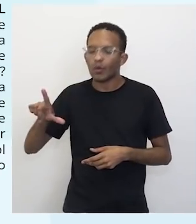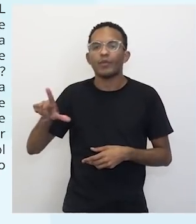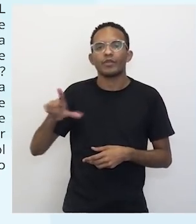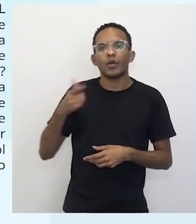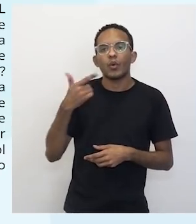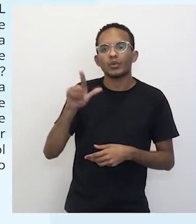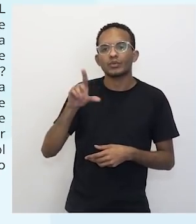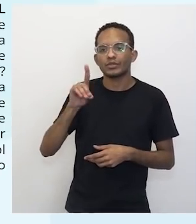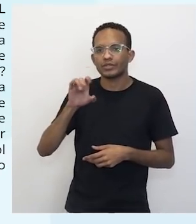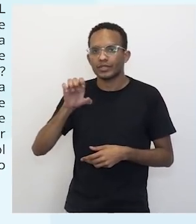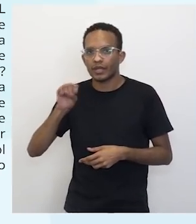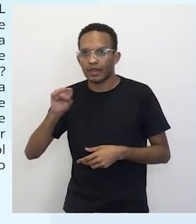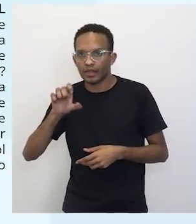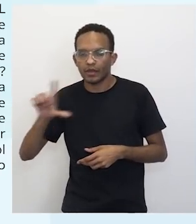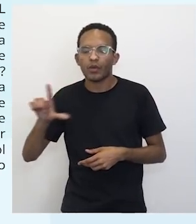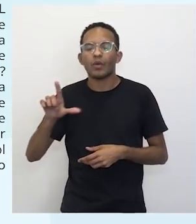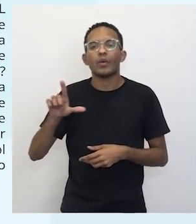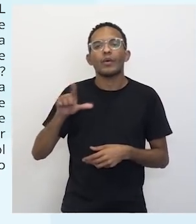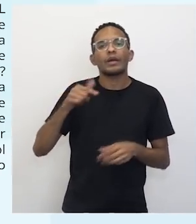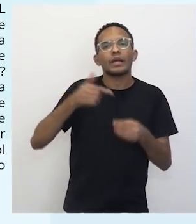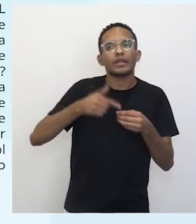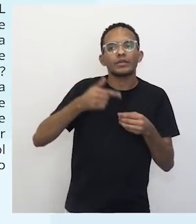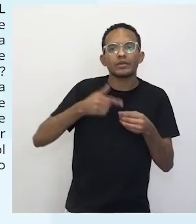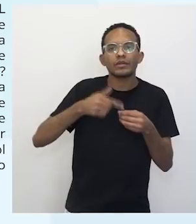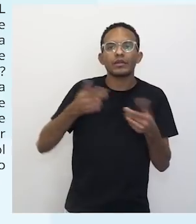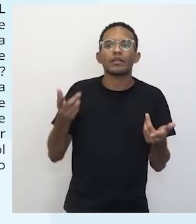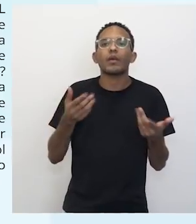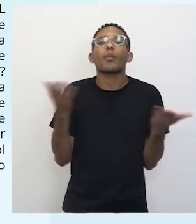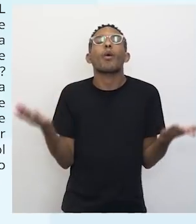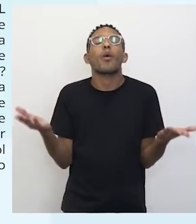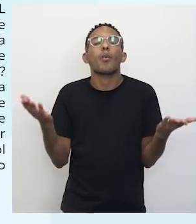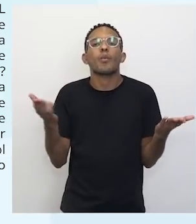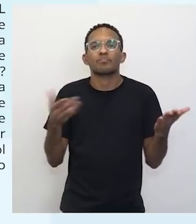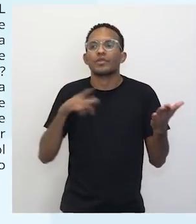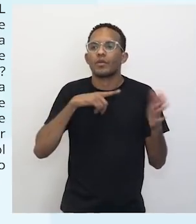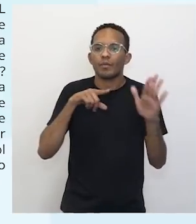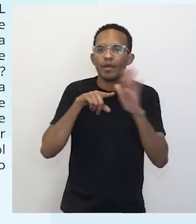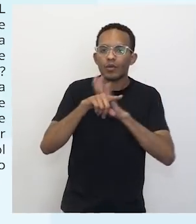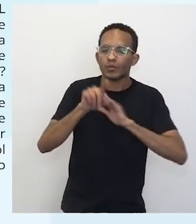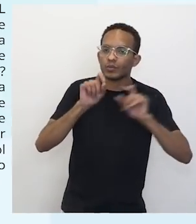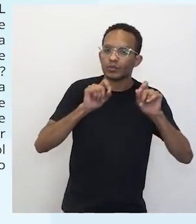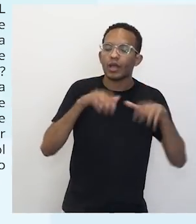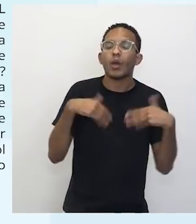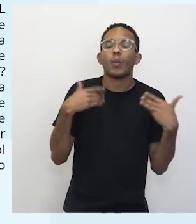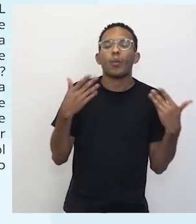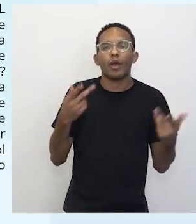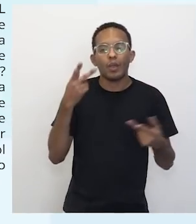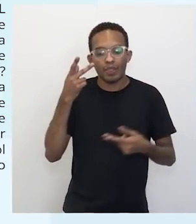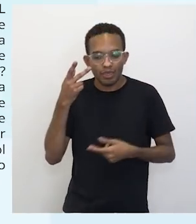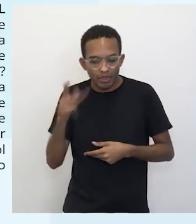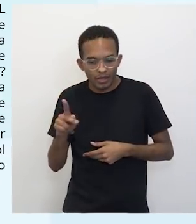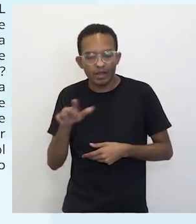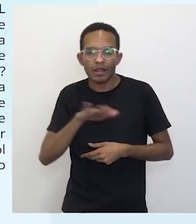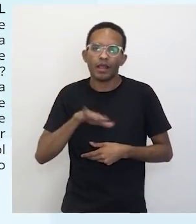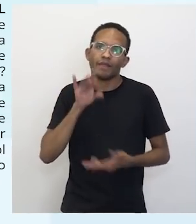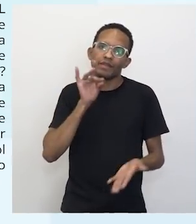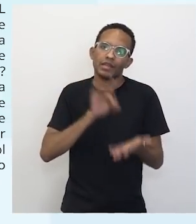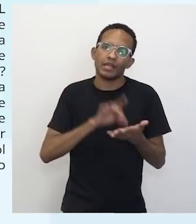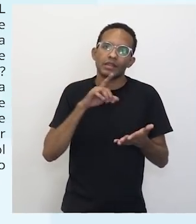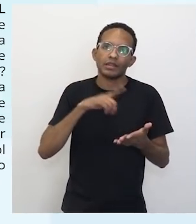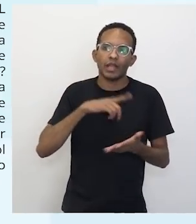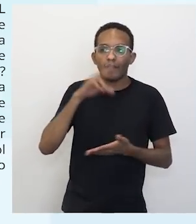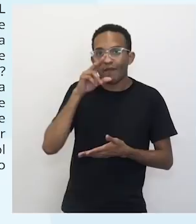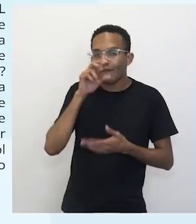diesel, gasolina ou gasolina de aviação? Aqui eu tenho uma pergunta que, qual deles, na verdade, tem o maior